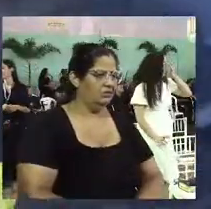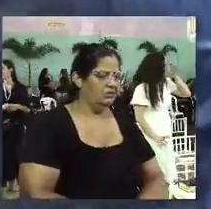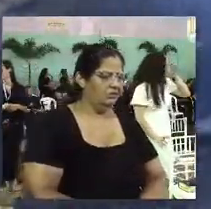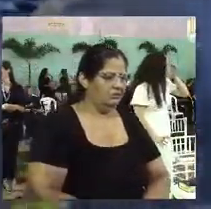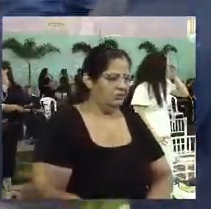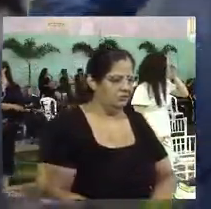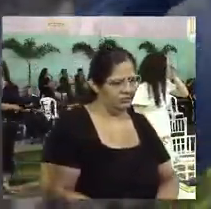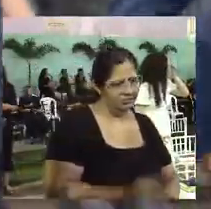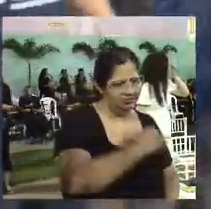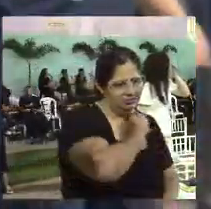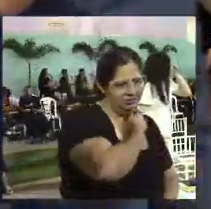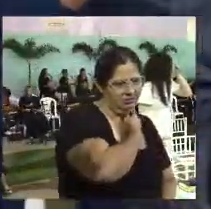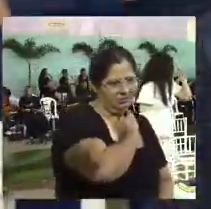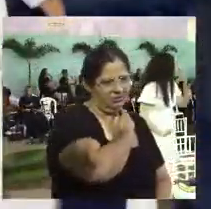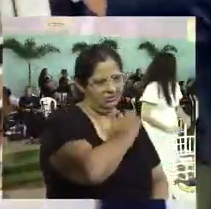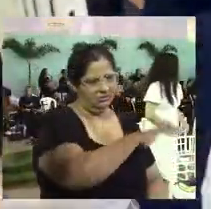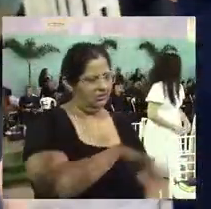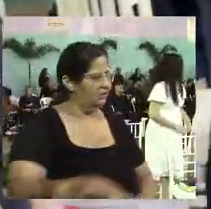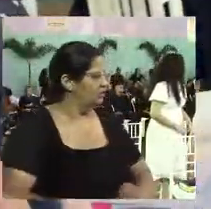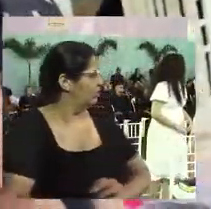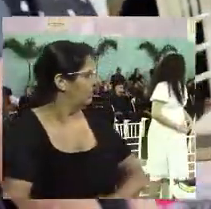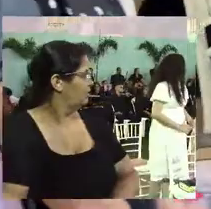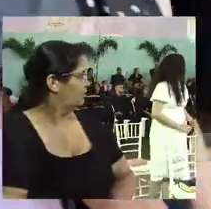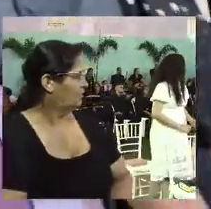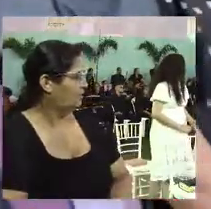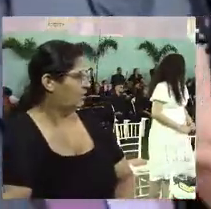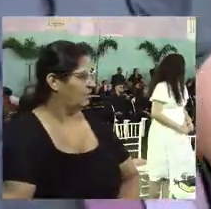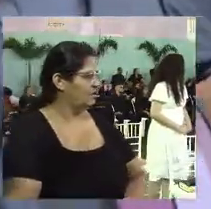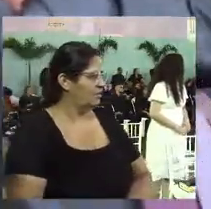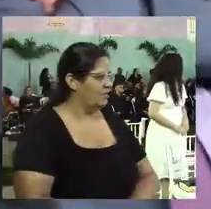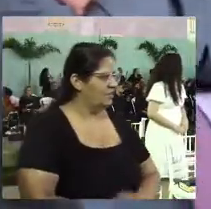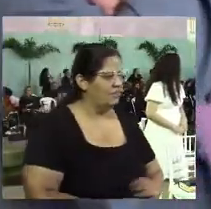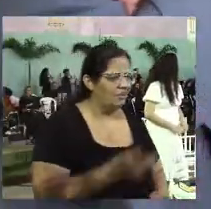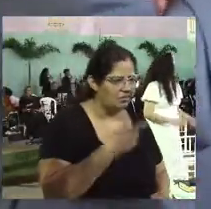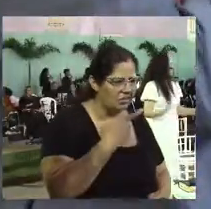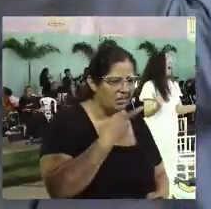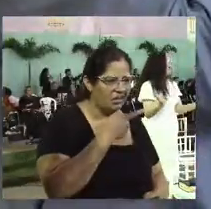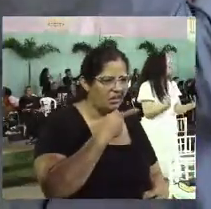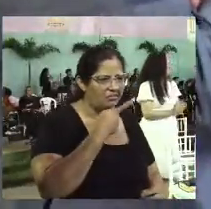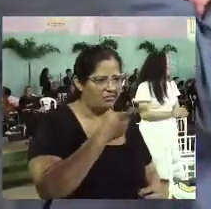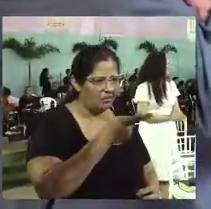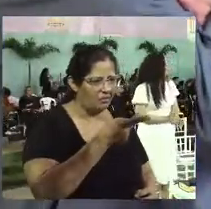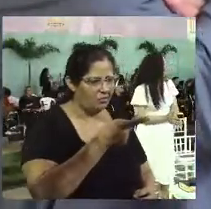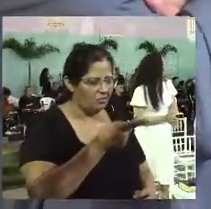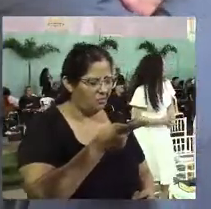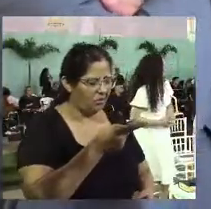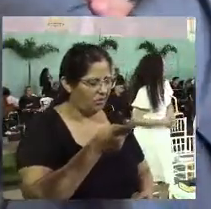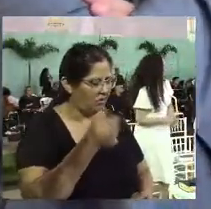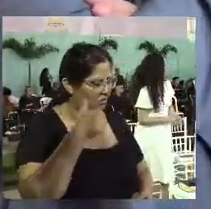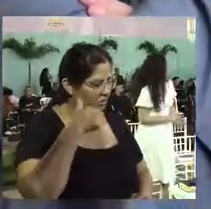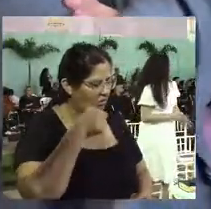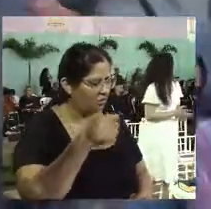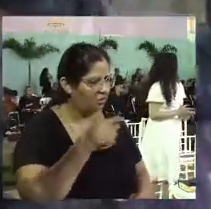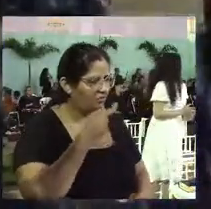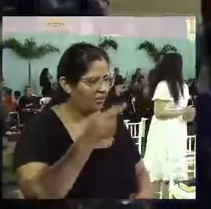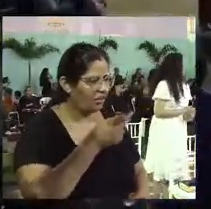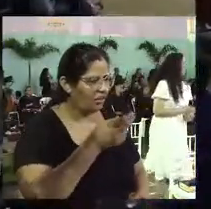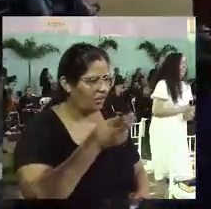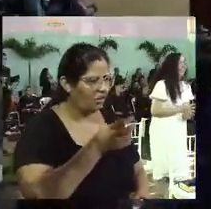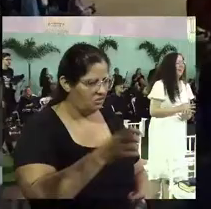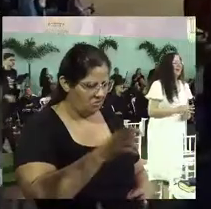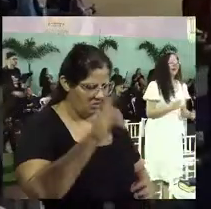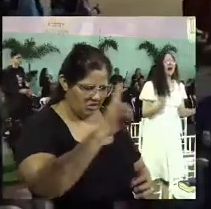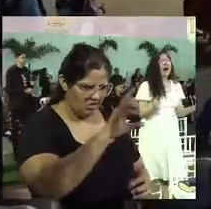pode tomar no meu peito uma doida igual eu lá ela disse vai ter calma já tá em